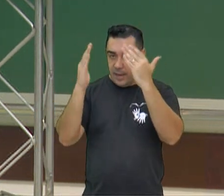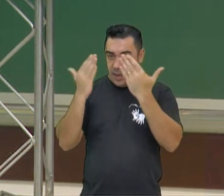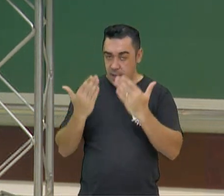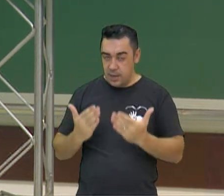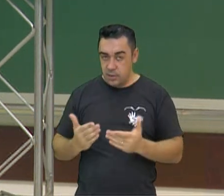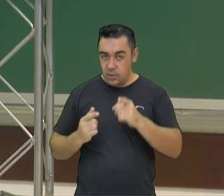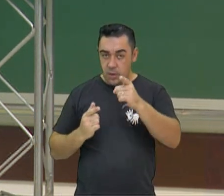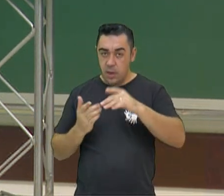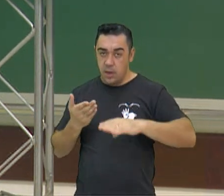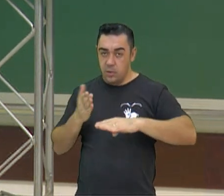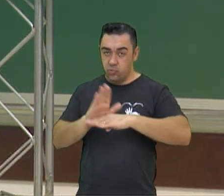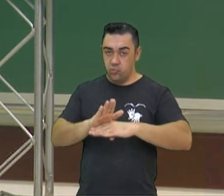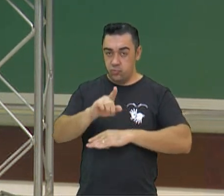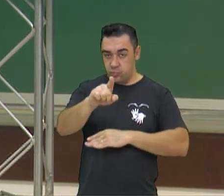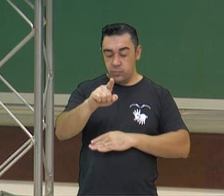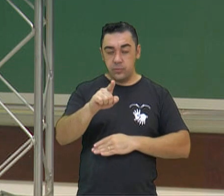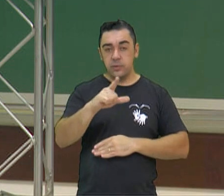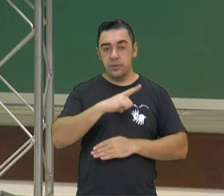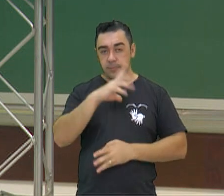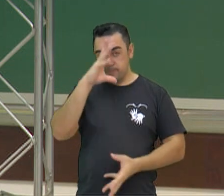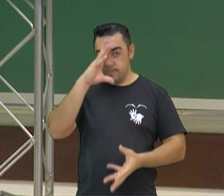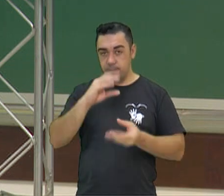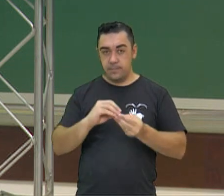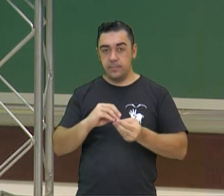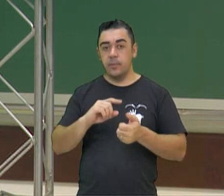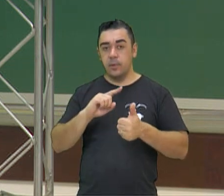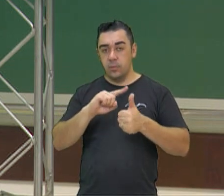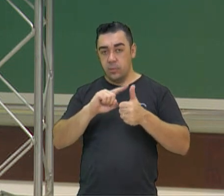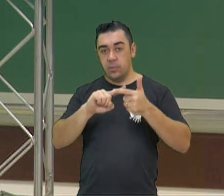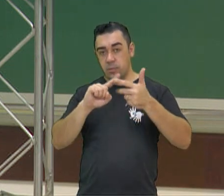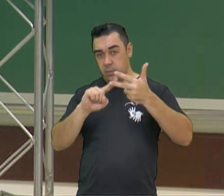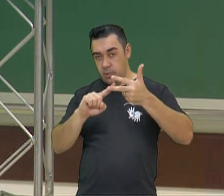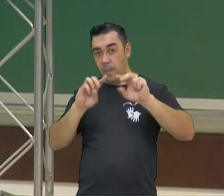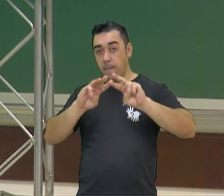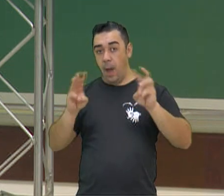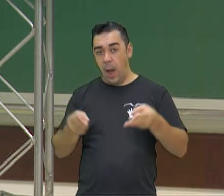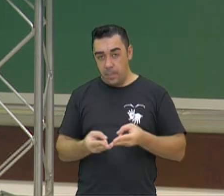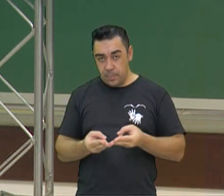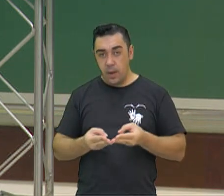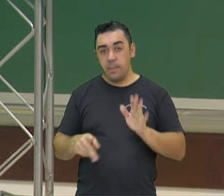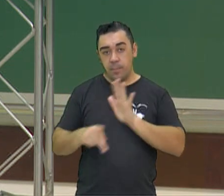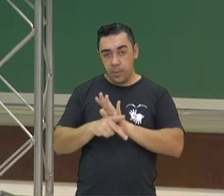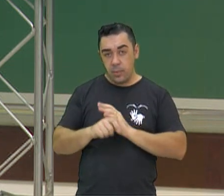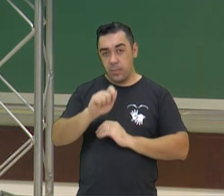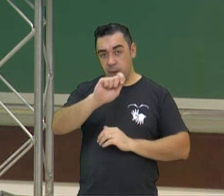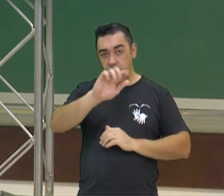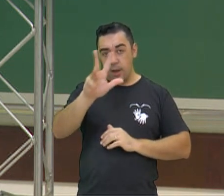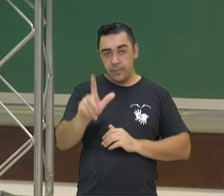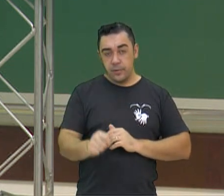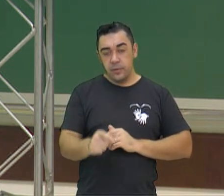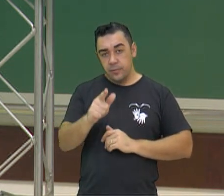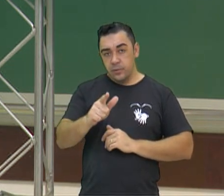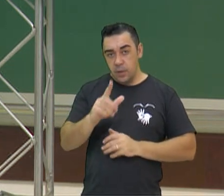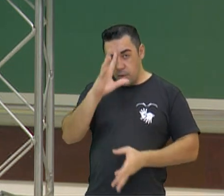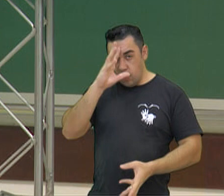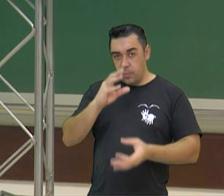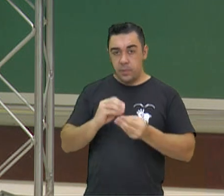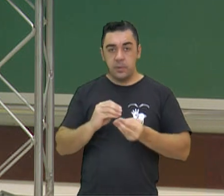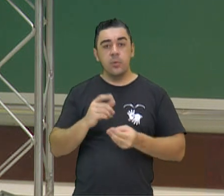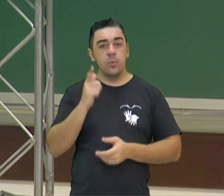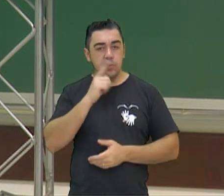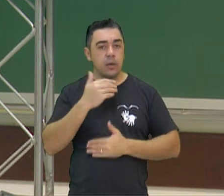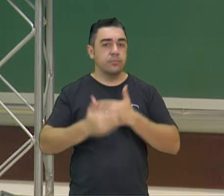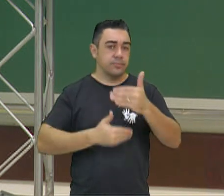para inúmeras situações. Esses 3 mapas que a gente viu, o aluno que domina essa ideia vai embora